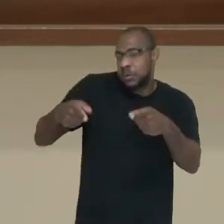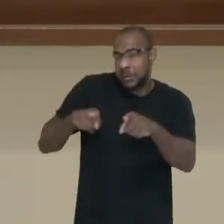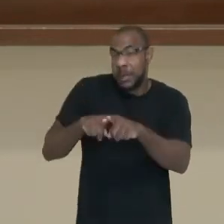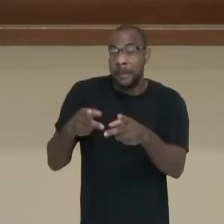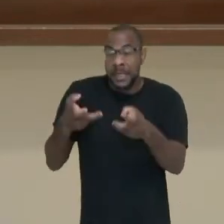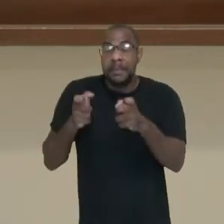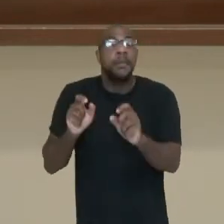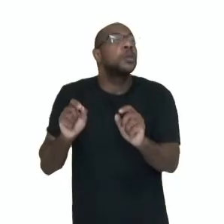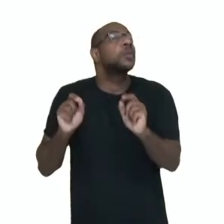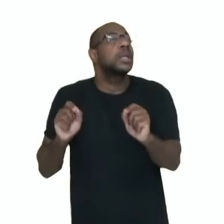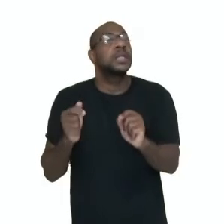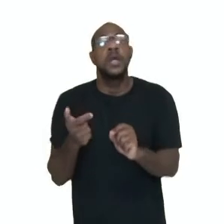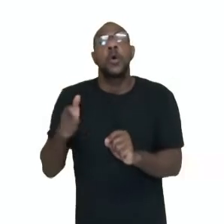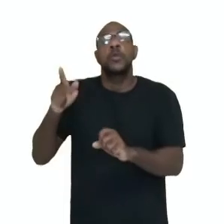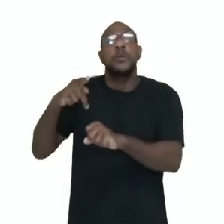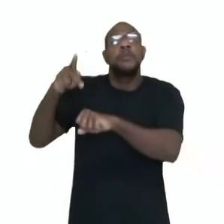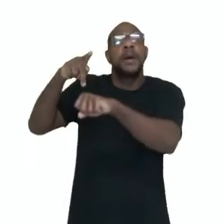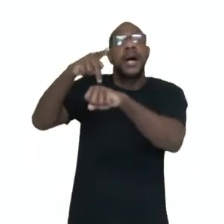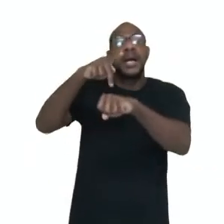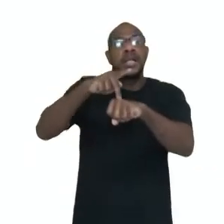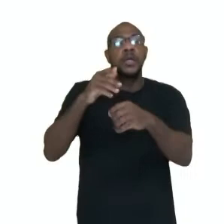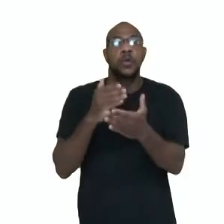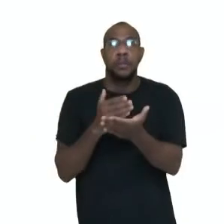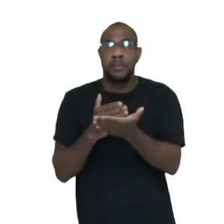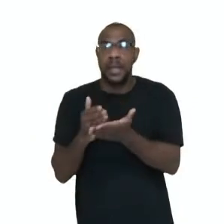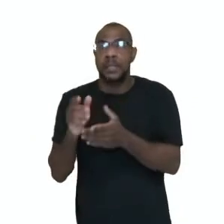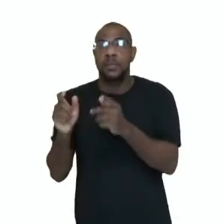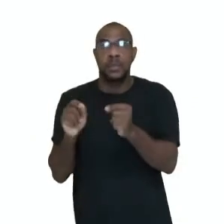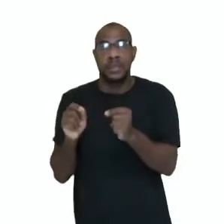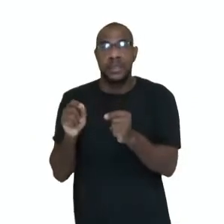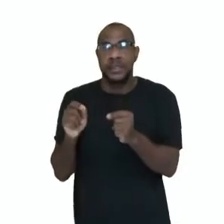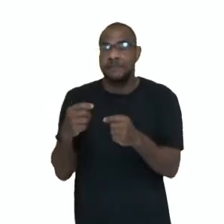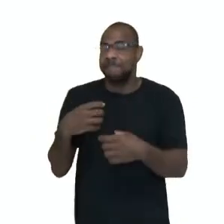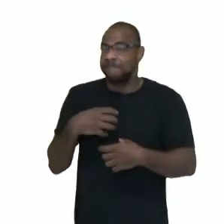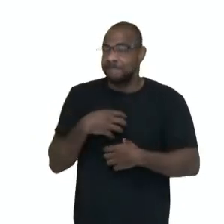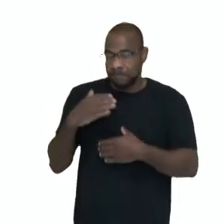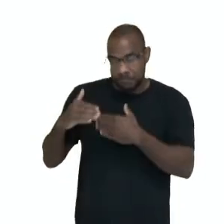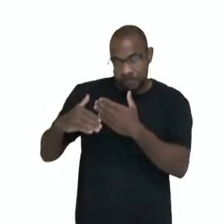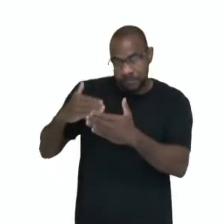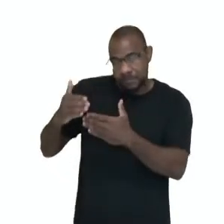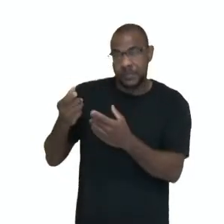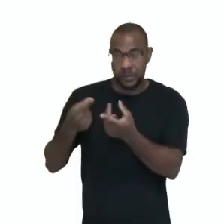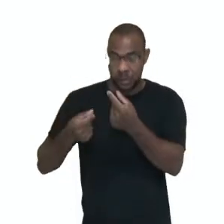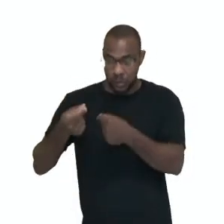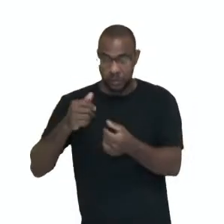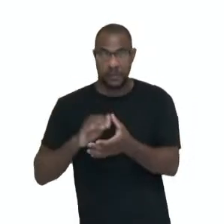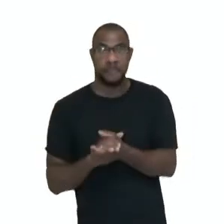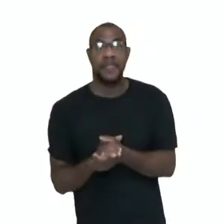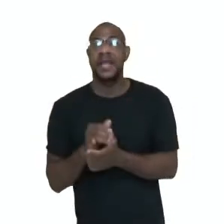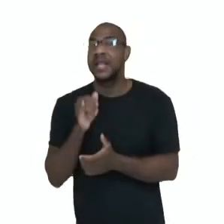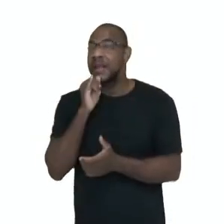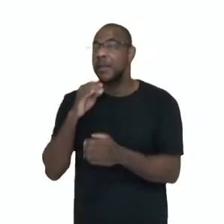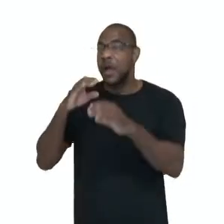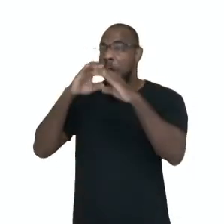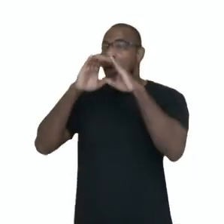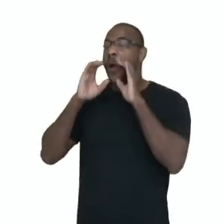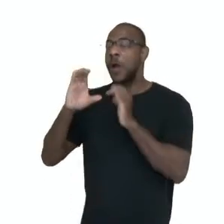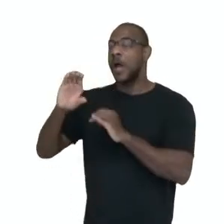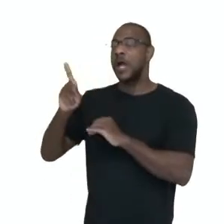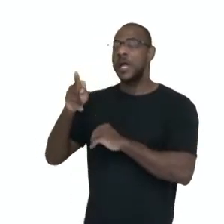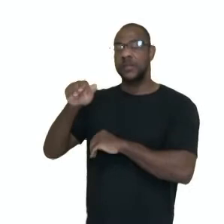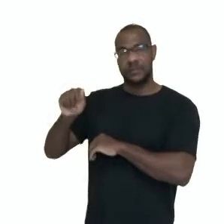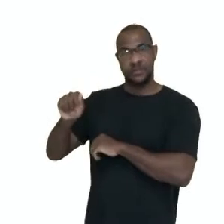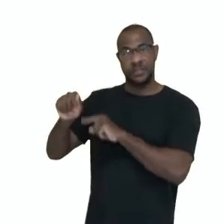que muitos outros países começam a figurar nesse sentido econômico. Aqui o destaque para a China, que é um dos